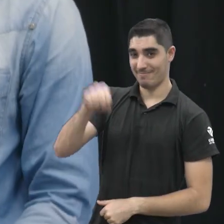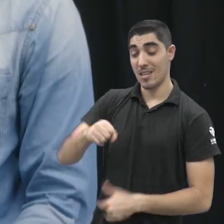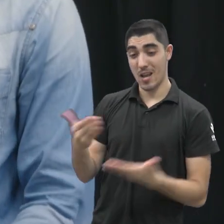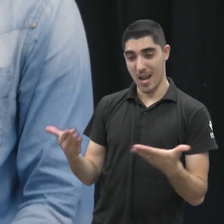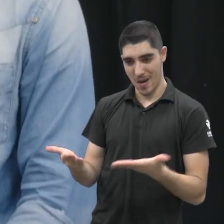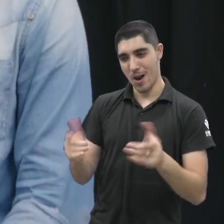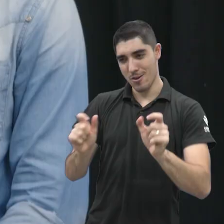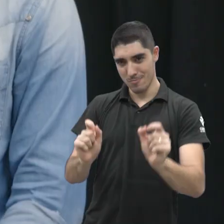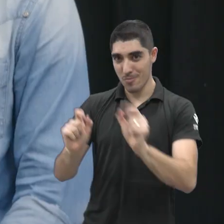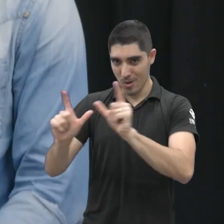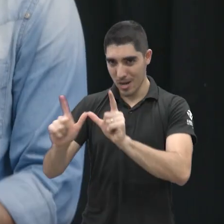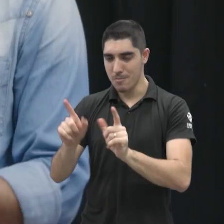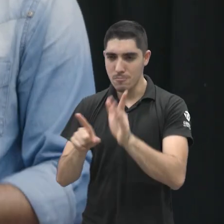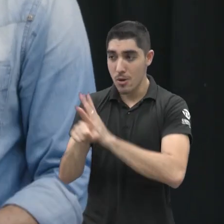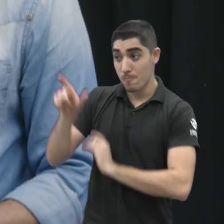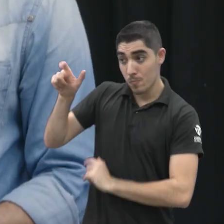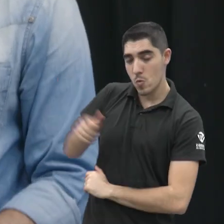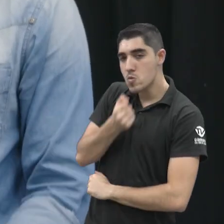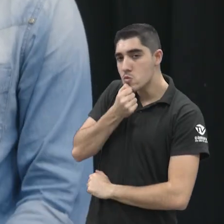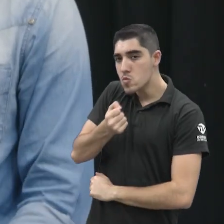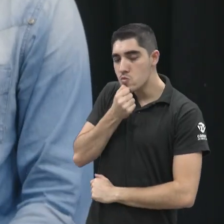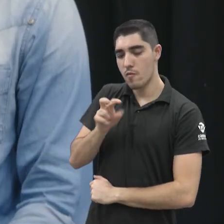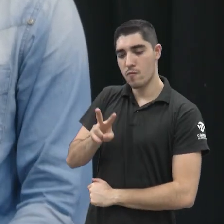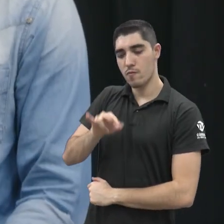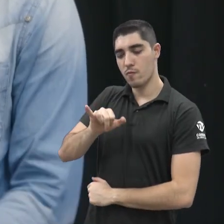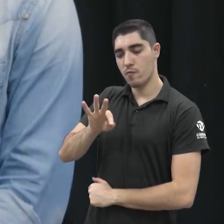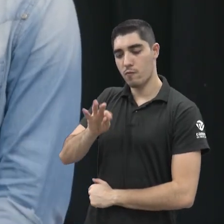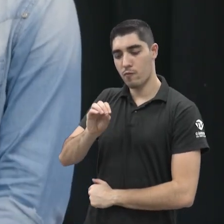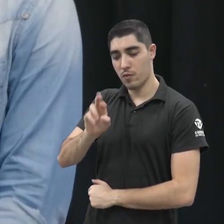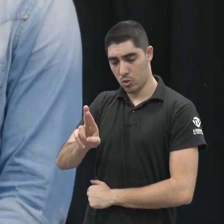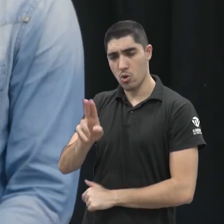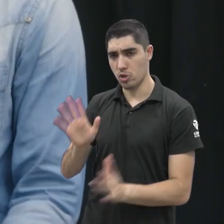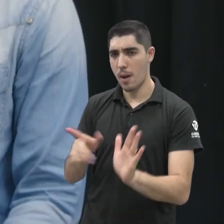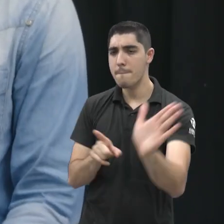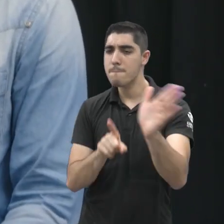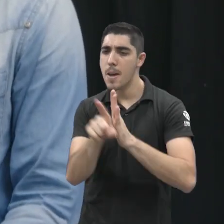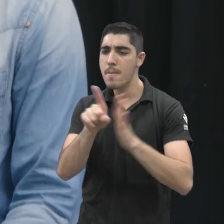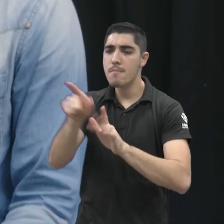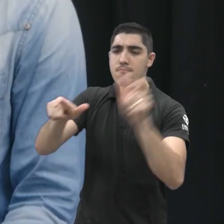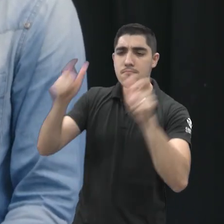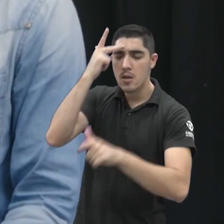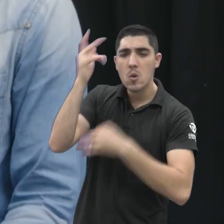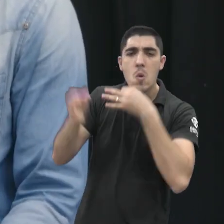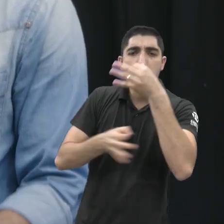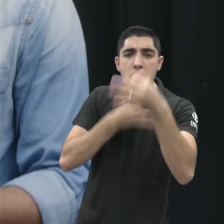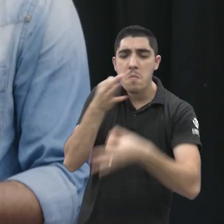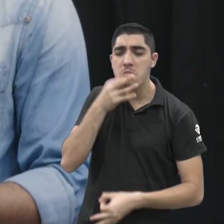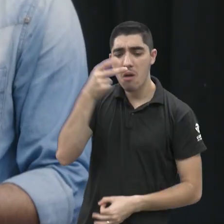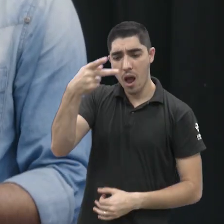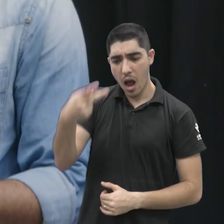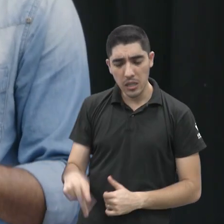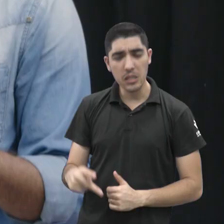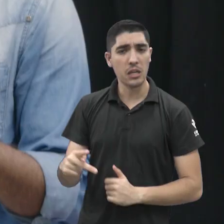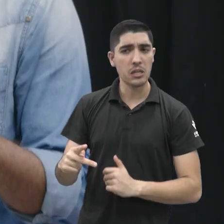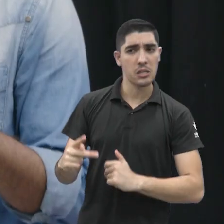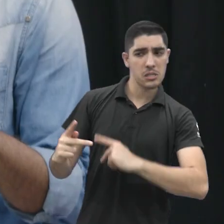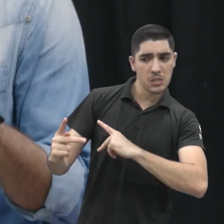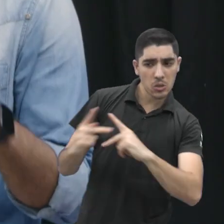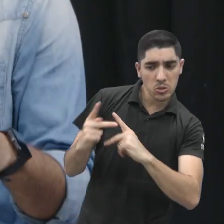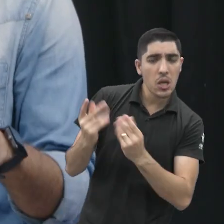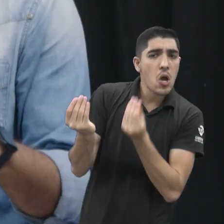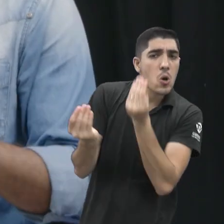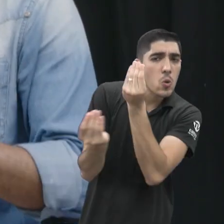na Rua, o Vitor Krigor perguntou para o pessoal o que eles acham do serviço de saneamento e o acesso à